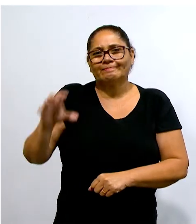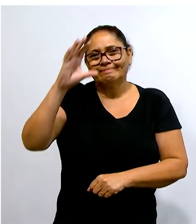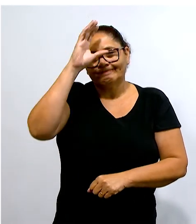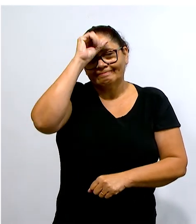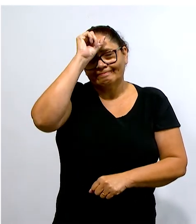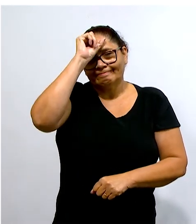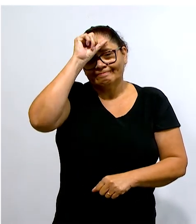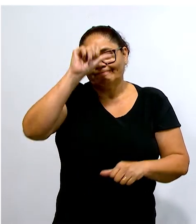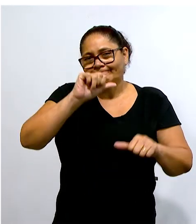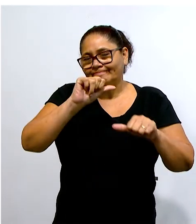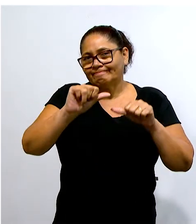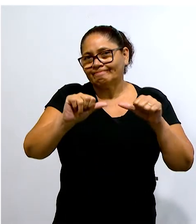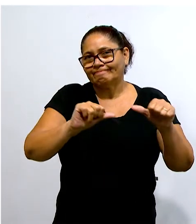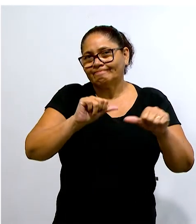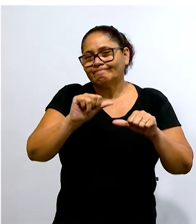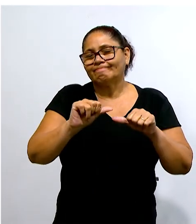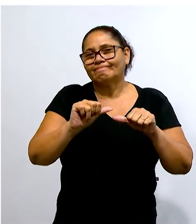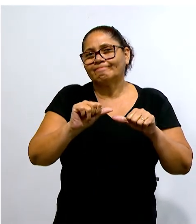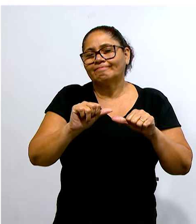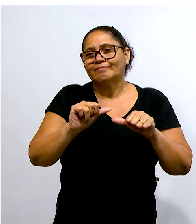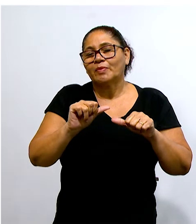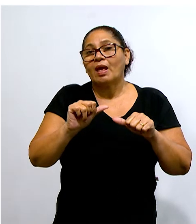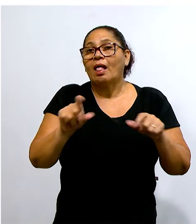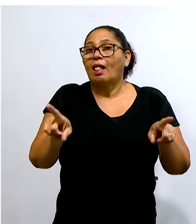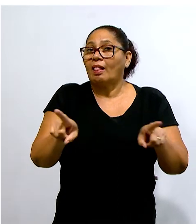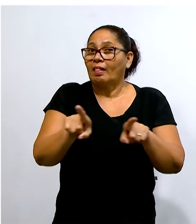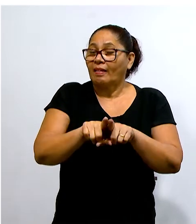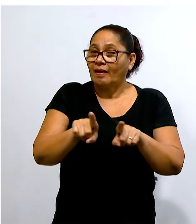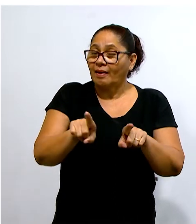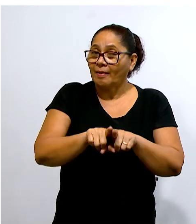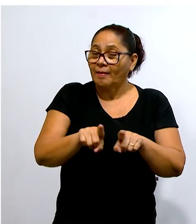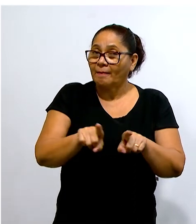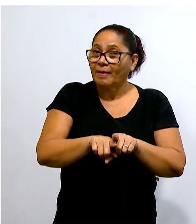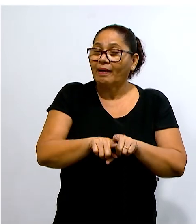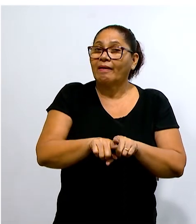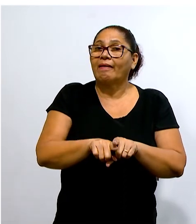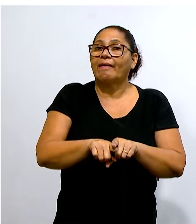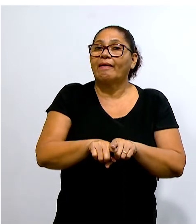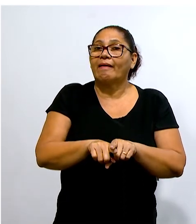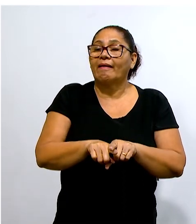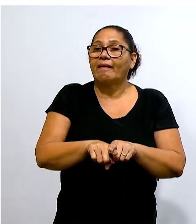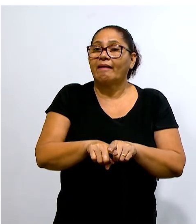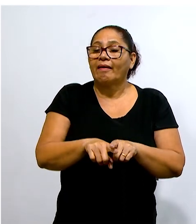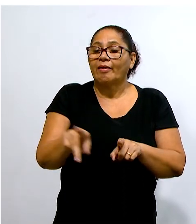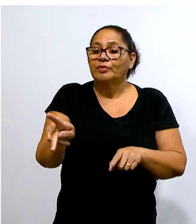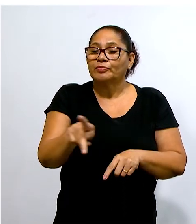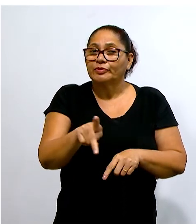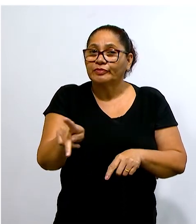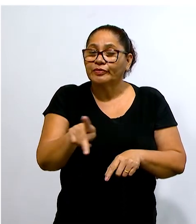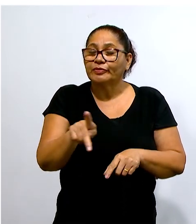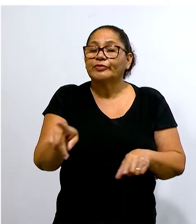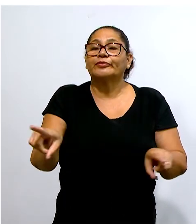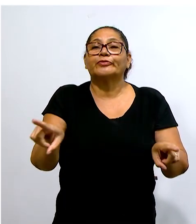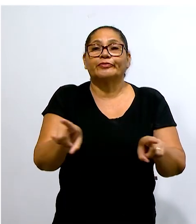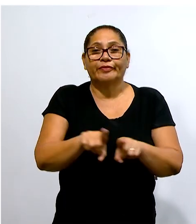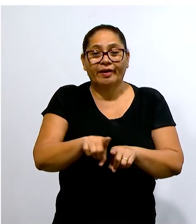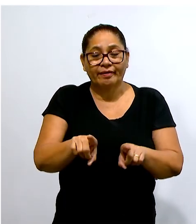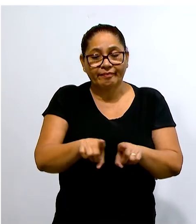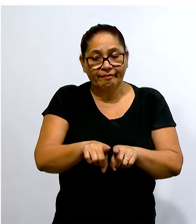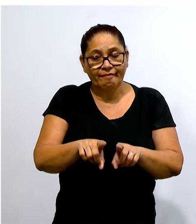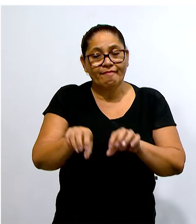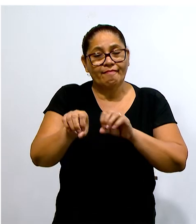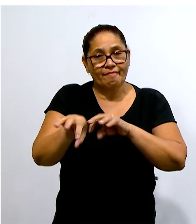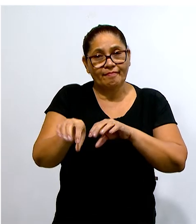avaliação, ela vem como sendo também uma avaliação para quem? Para nós, professores que ensinam.